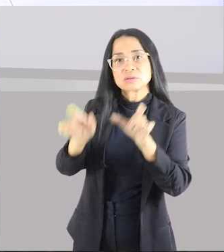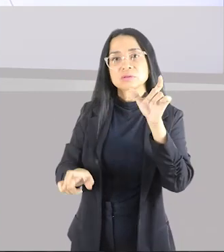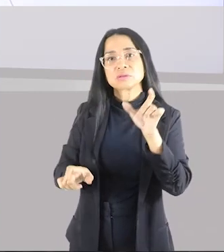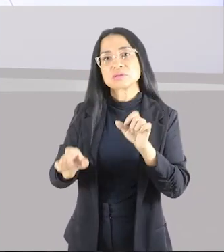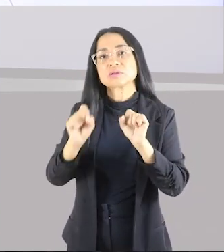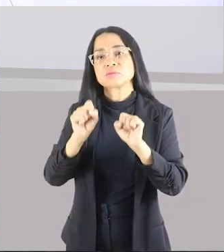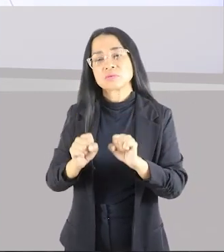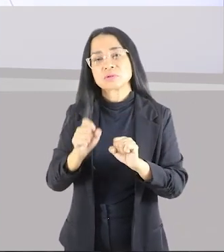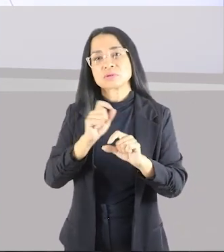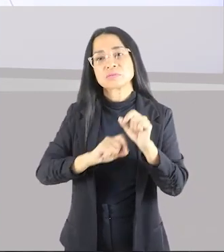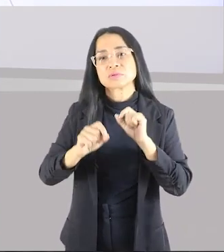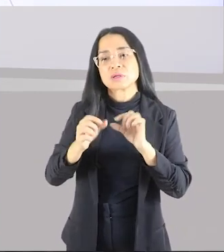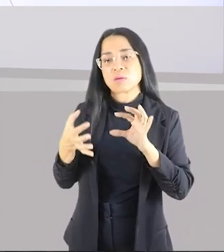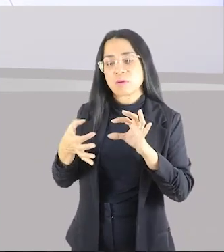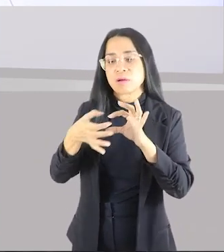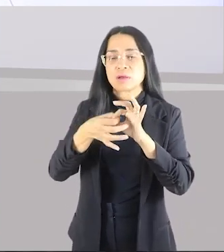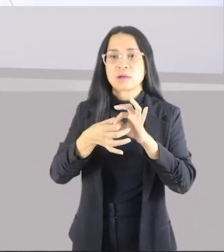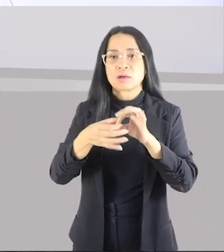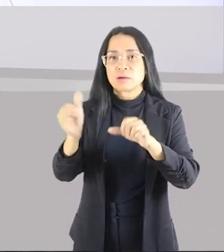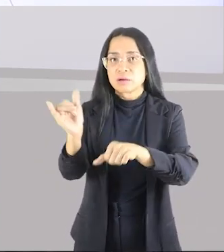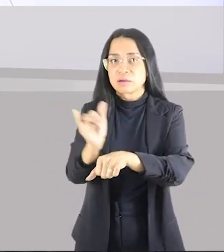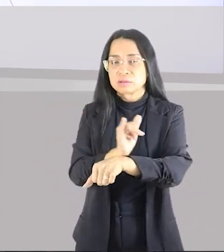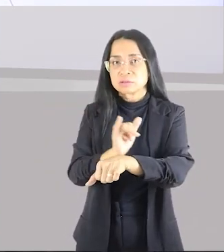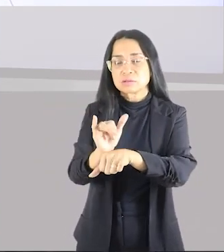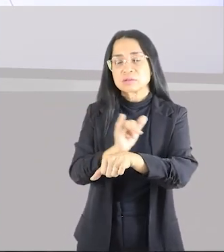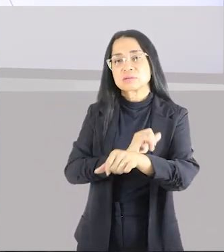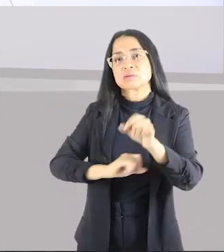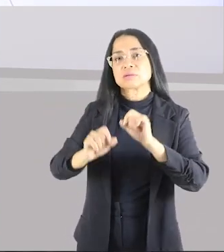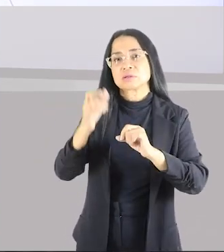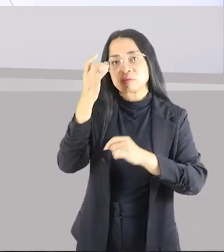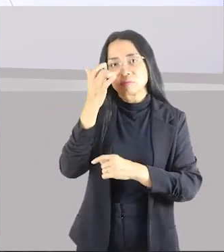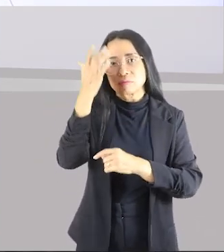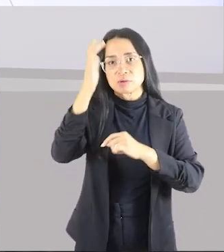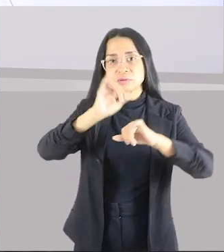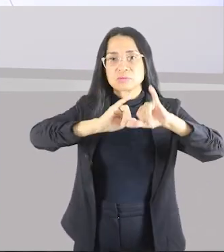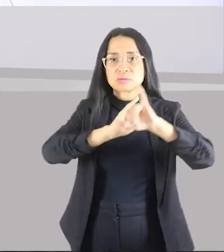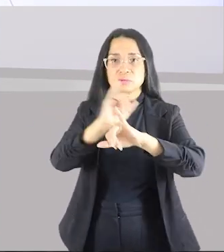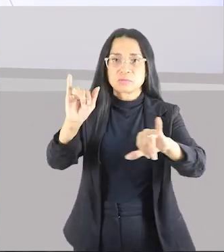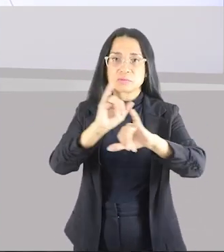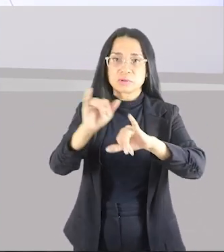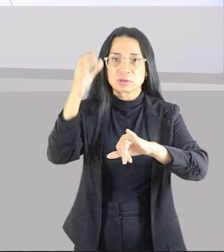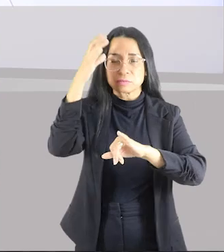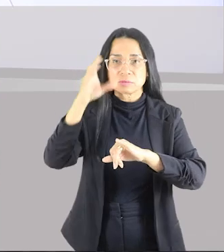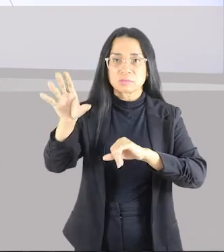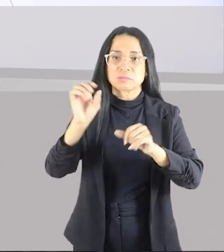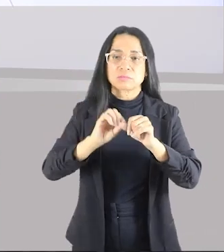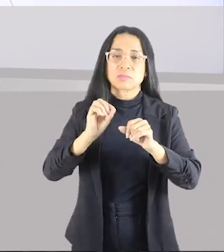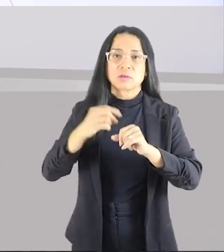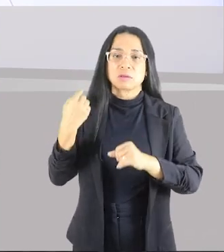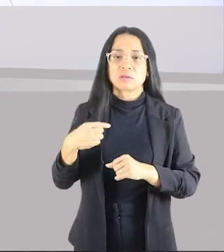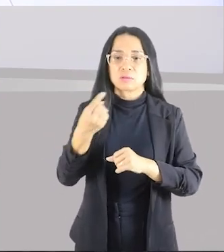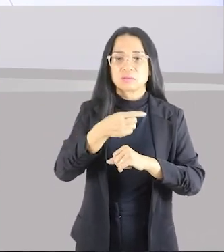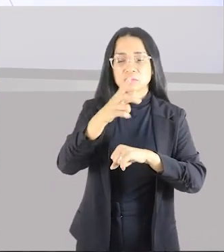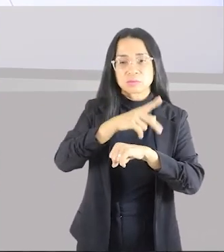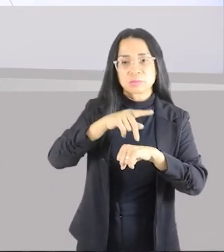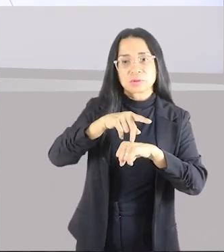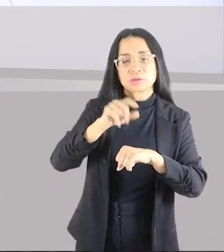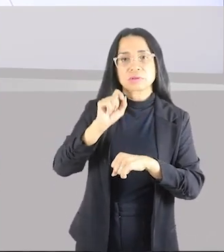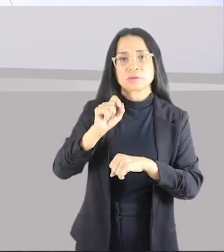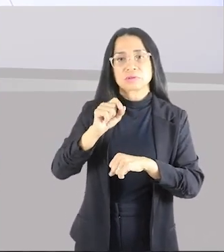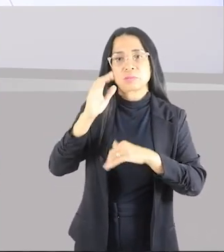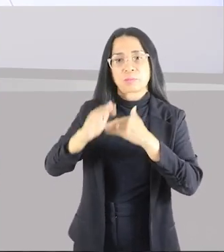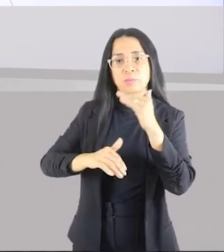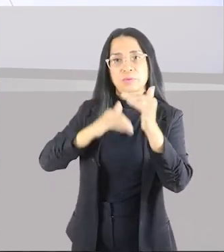ou ser um canal, uma estratégia fácil de divulgação da cultura que está sendo feita no nosso país e para que esse processo